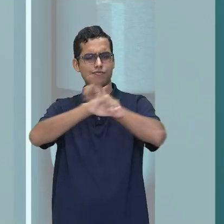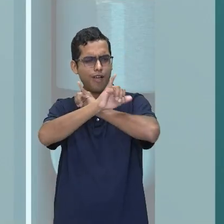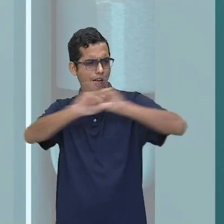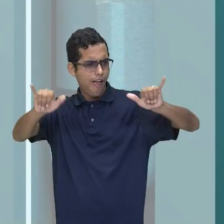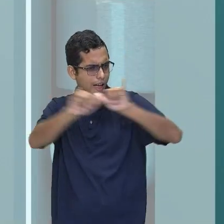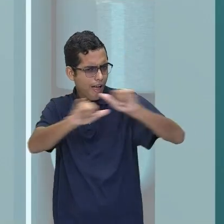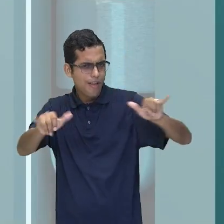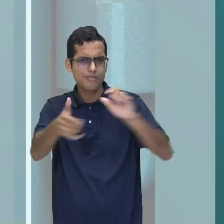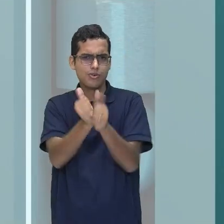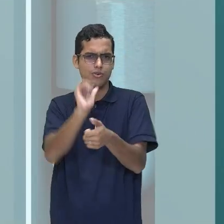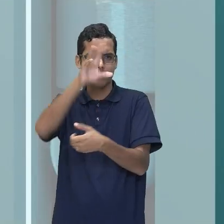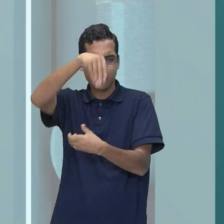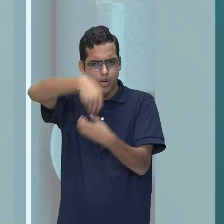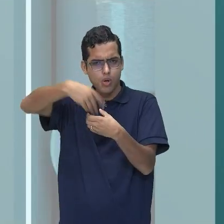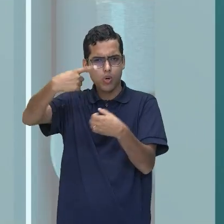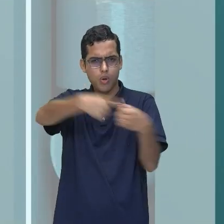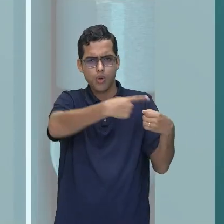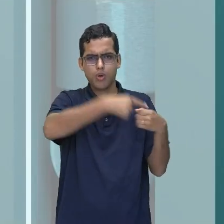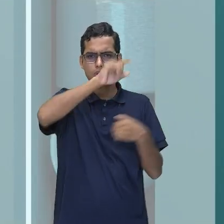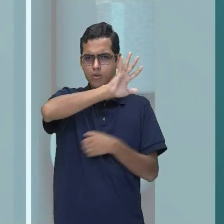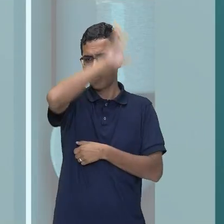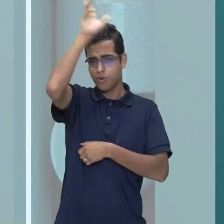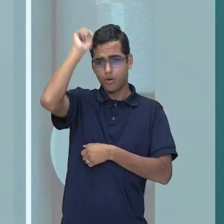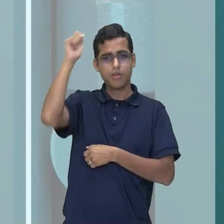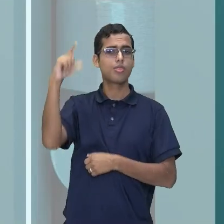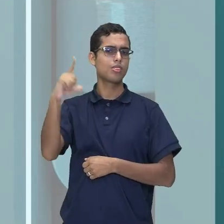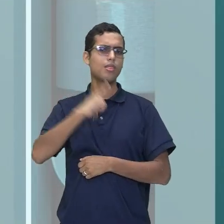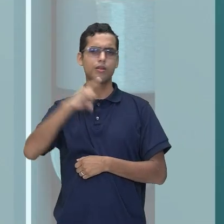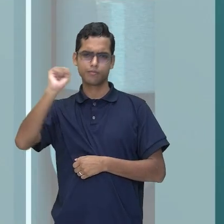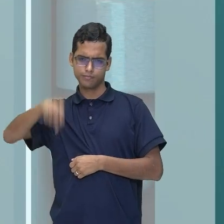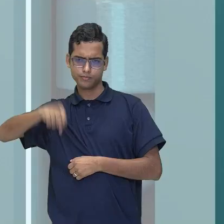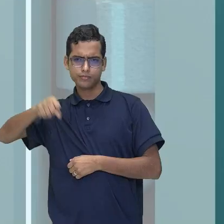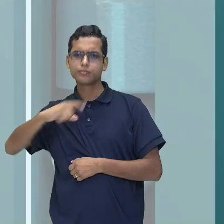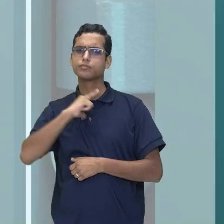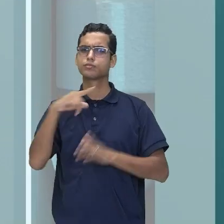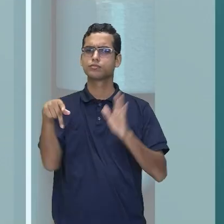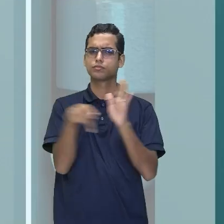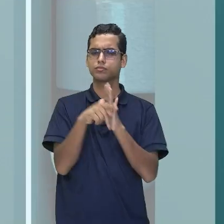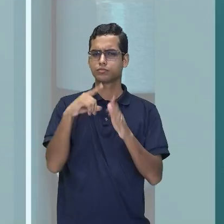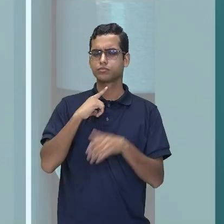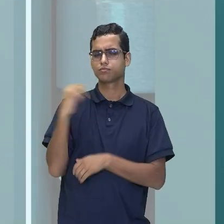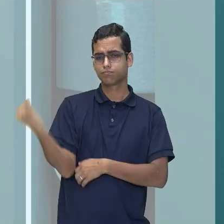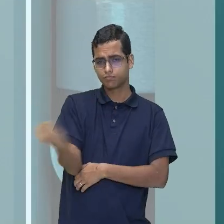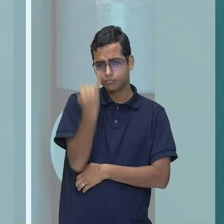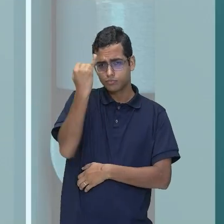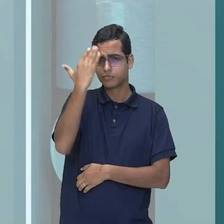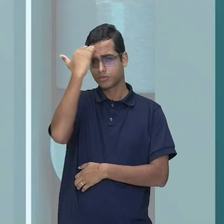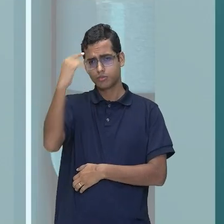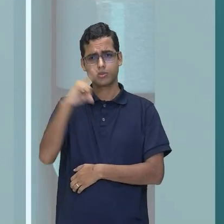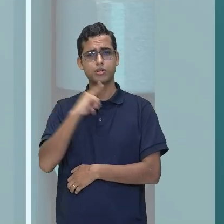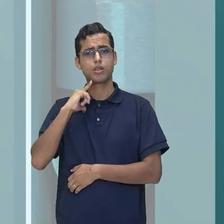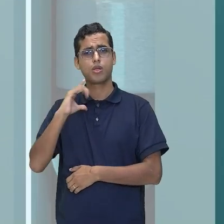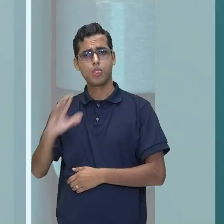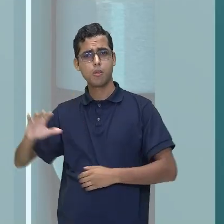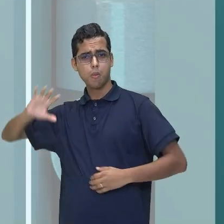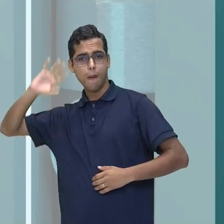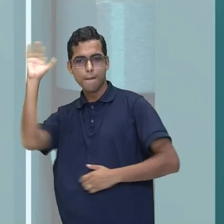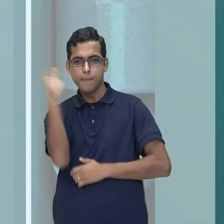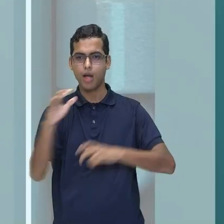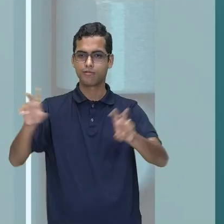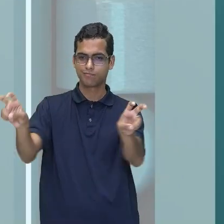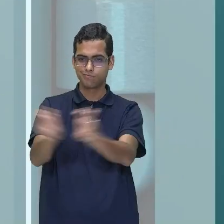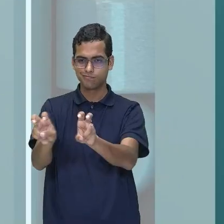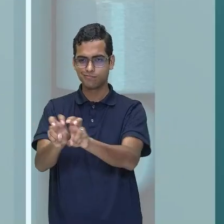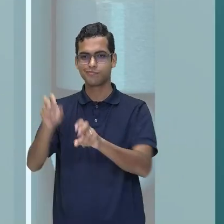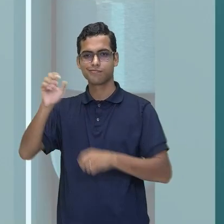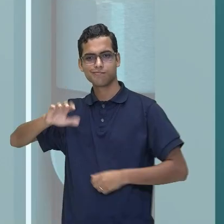nosso estado, né? Mas eles existem e é importante que a gente tome conhecimento disso. E vocês